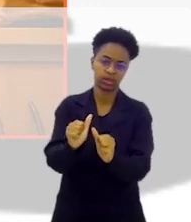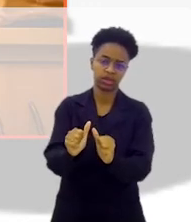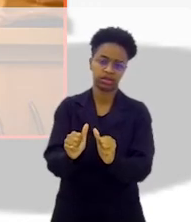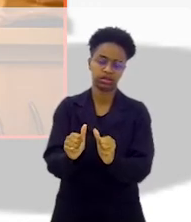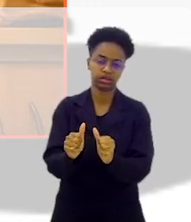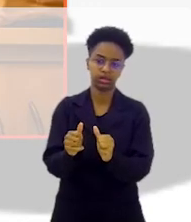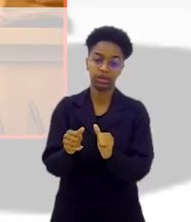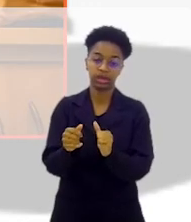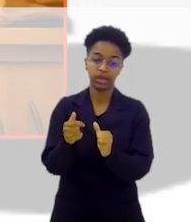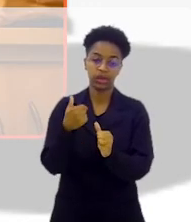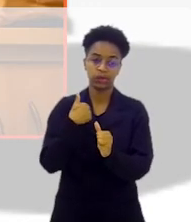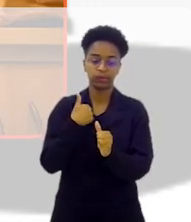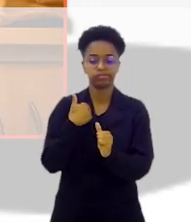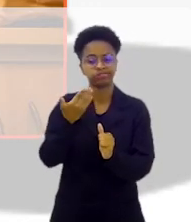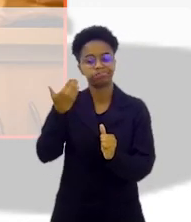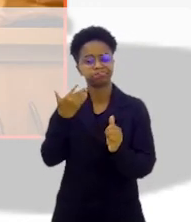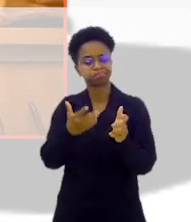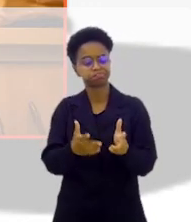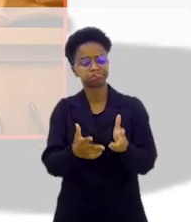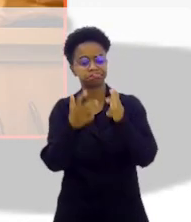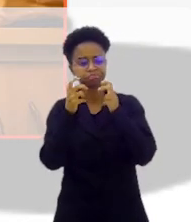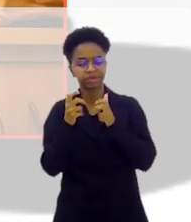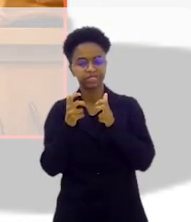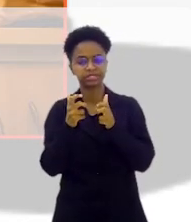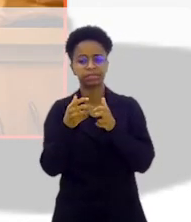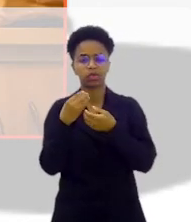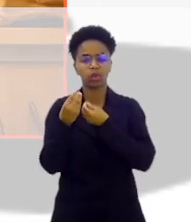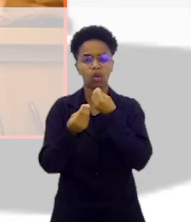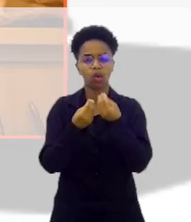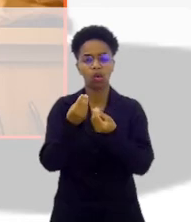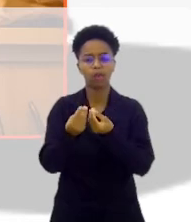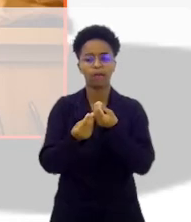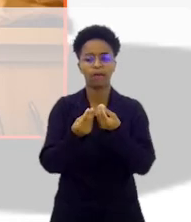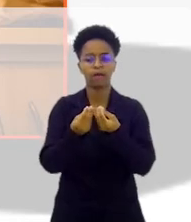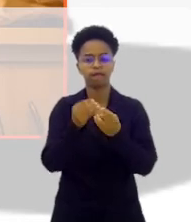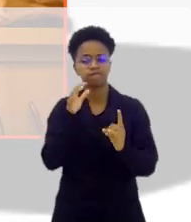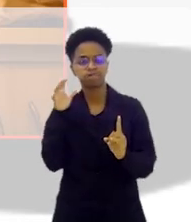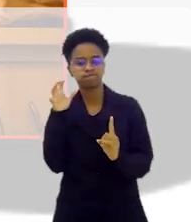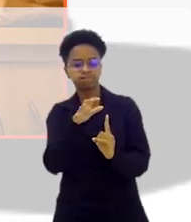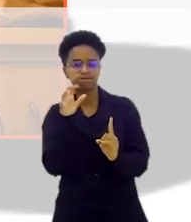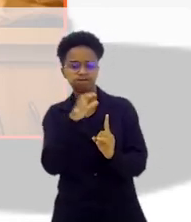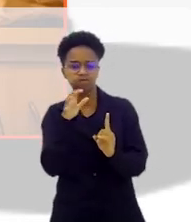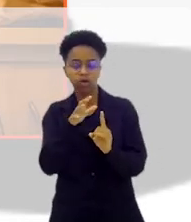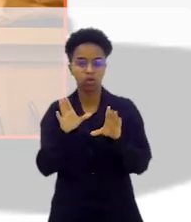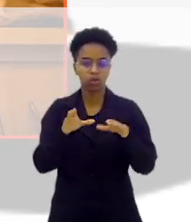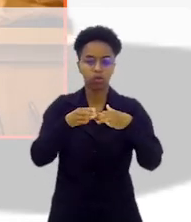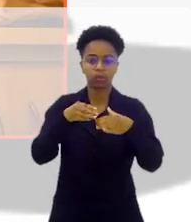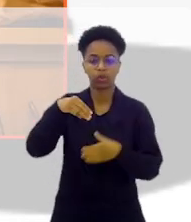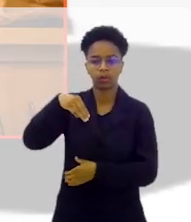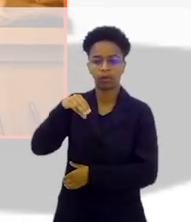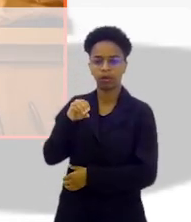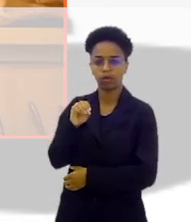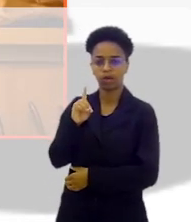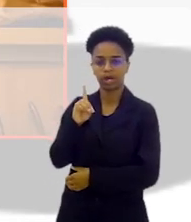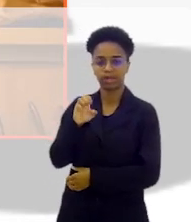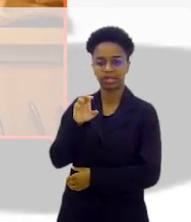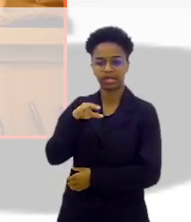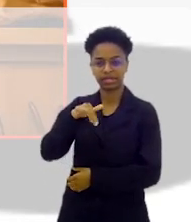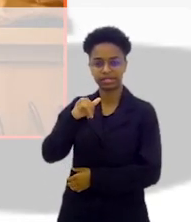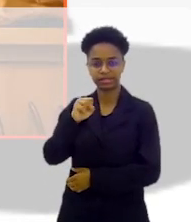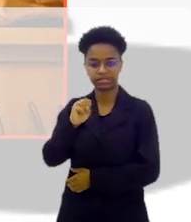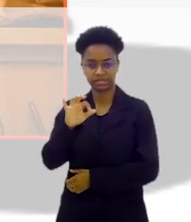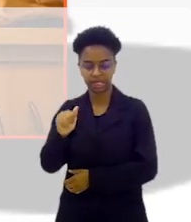mudar quando eu percebi a grande influência, a massacrante influência dos modernistas. Eram